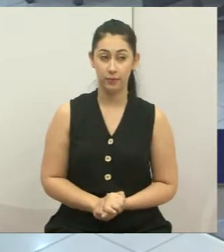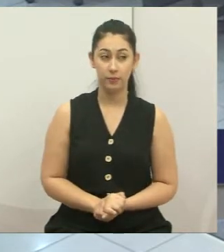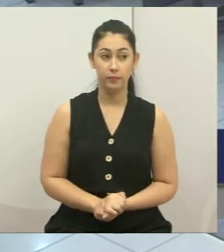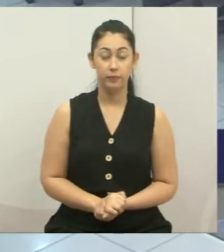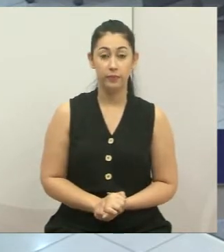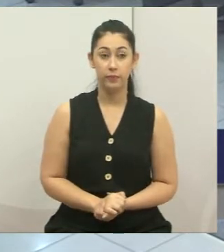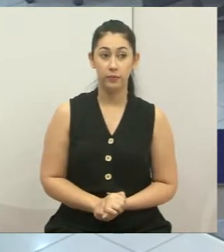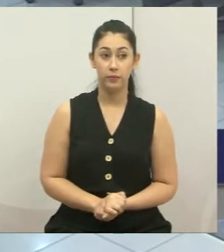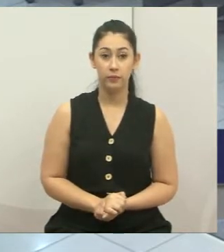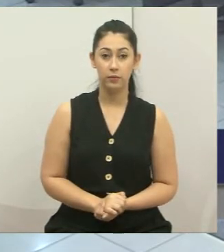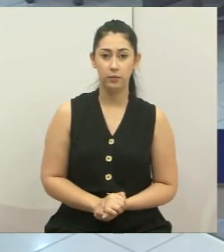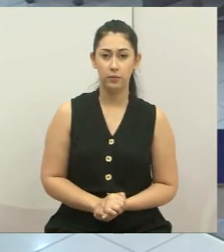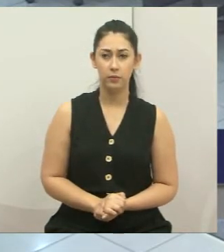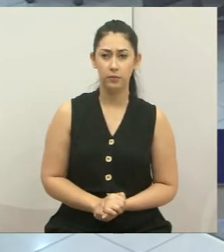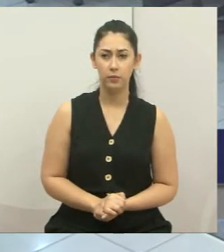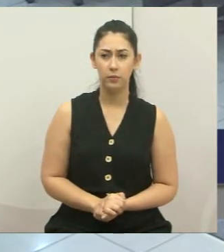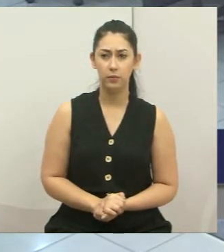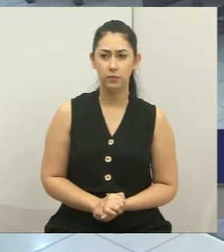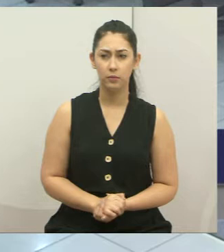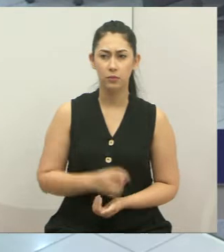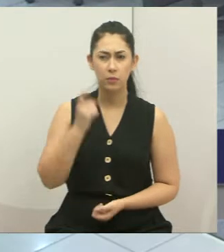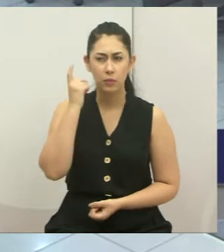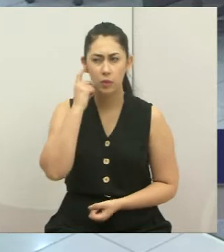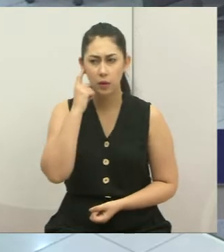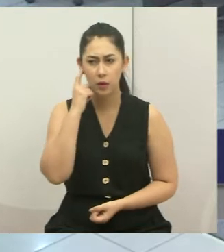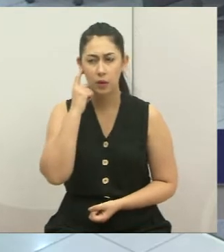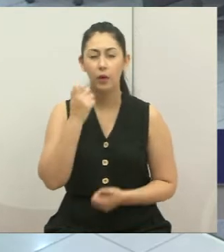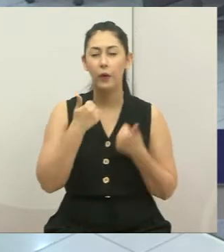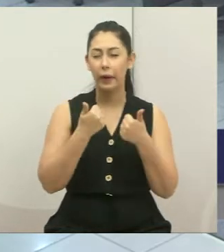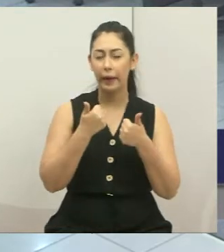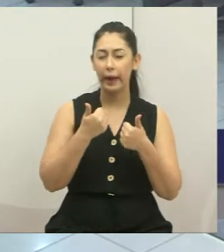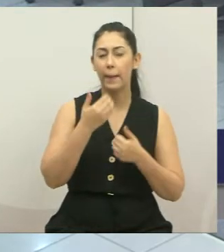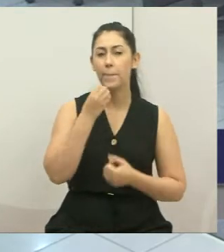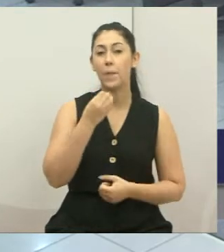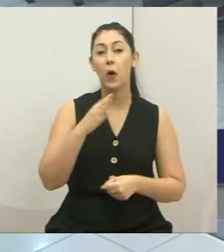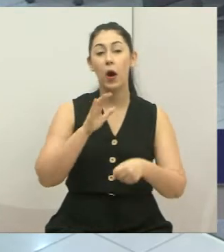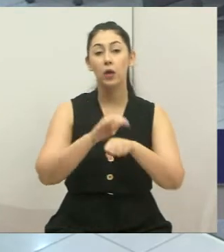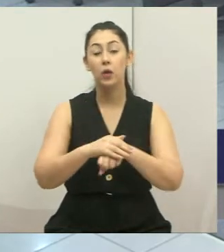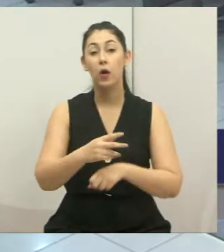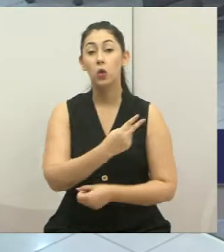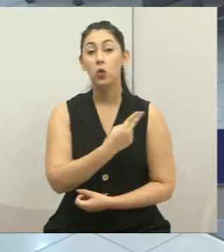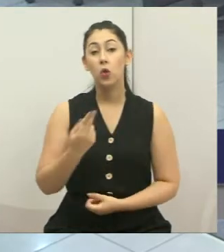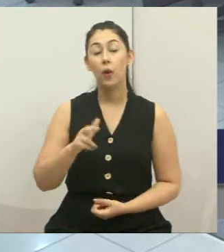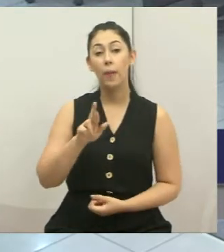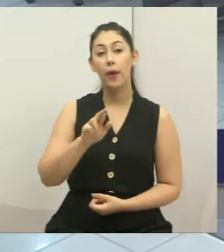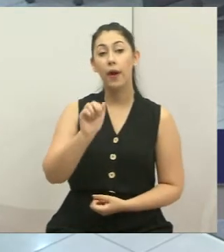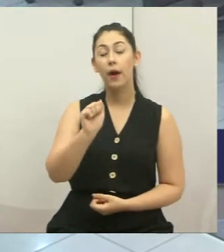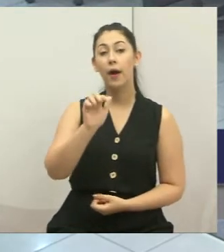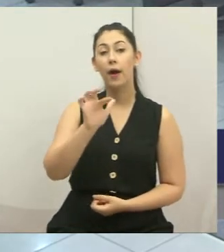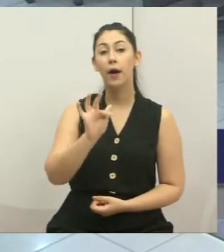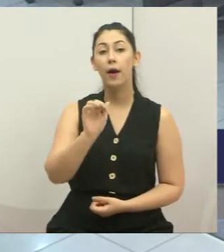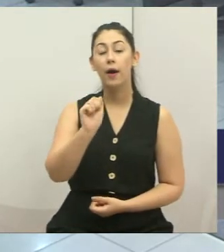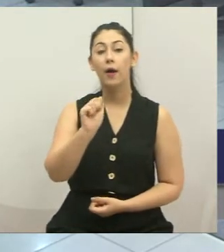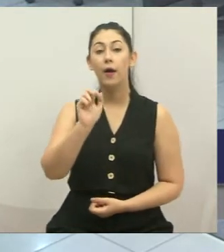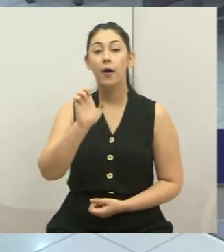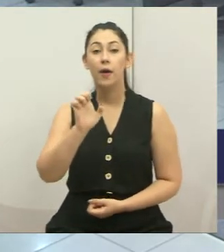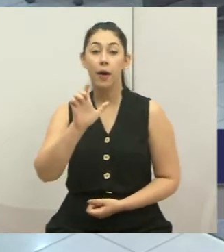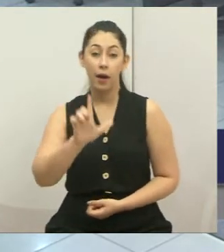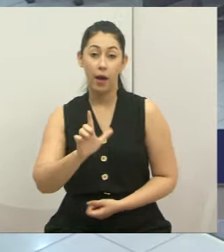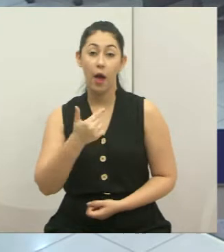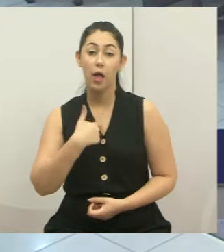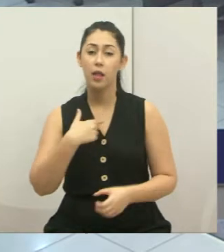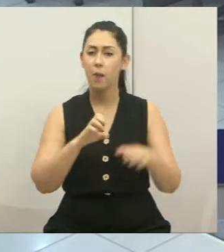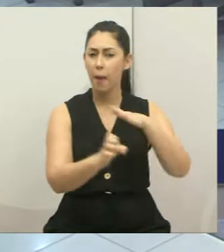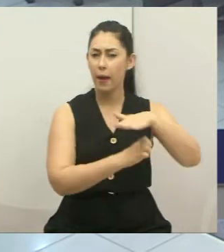Os senhores me escutam? Boa noite a todos. Rafael Machado é meu nome, eu sou da empresa VM Engenharia de Recursos Hídricos.